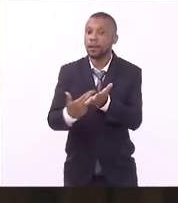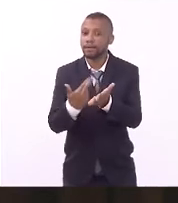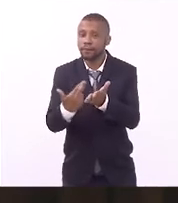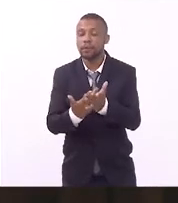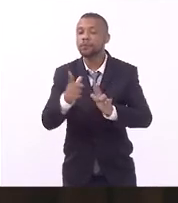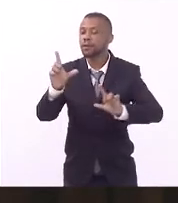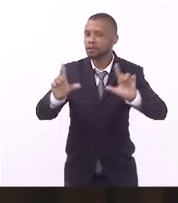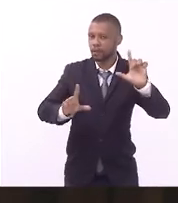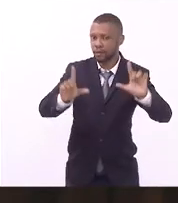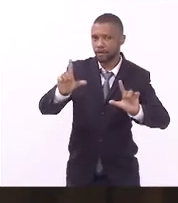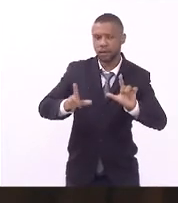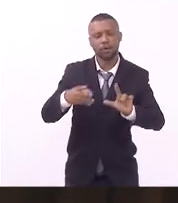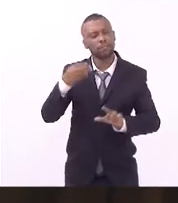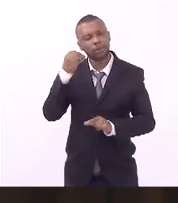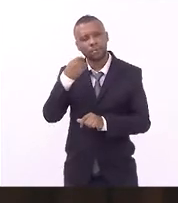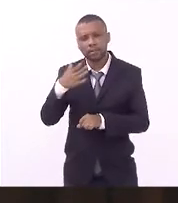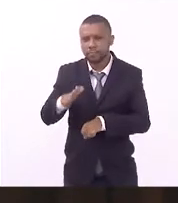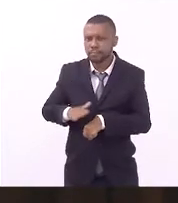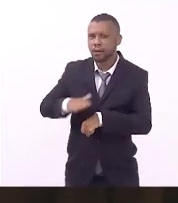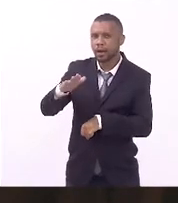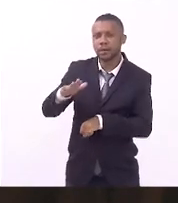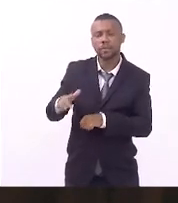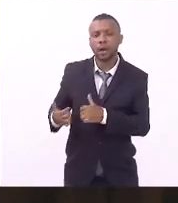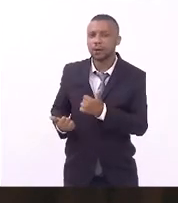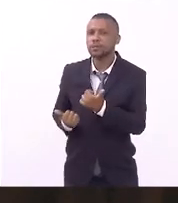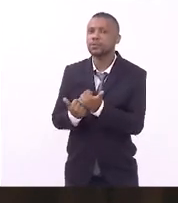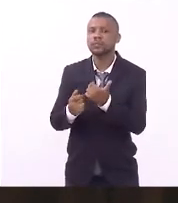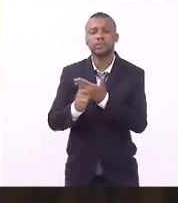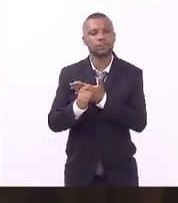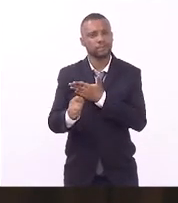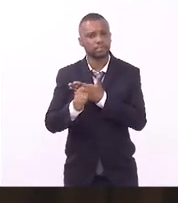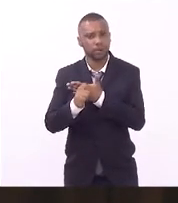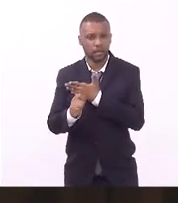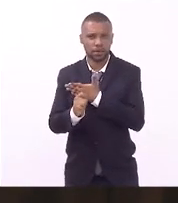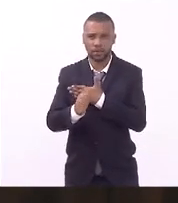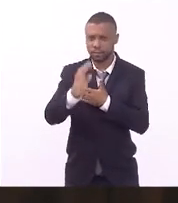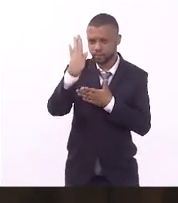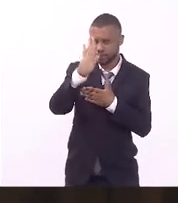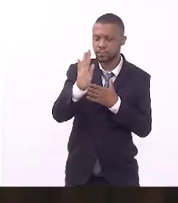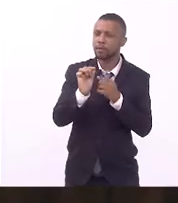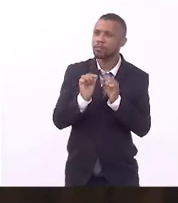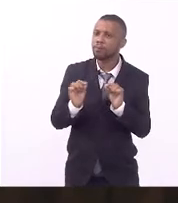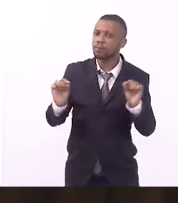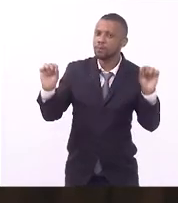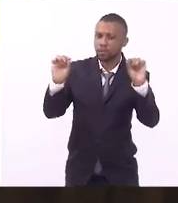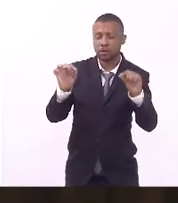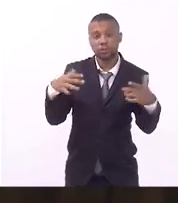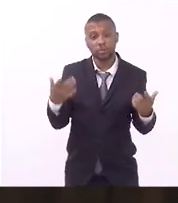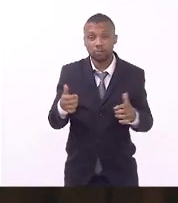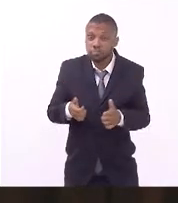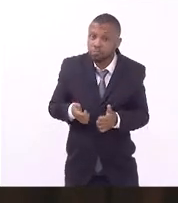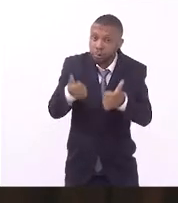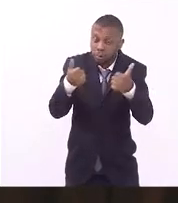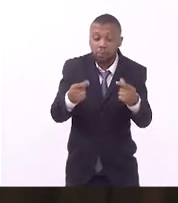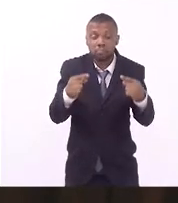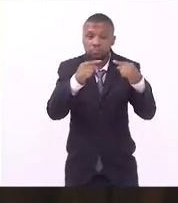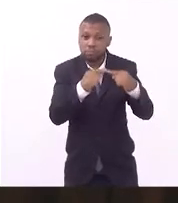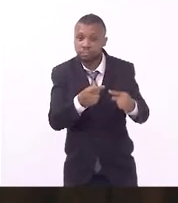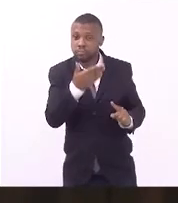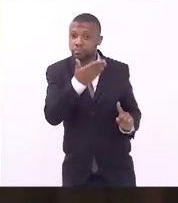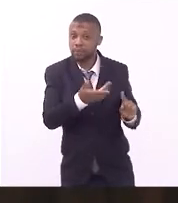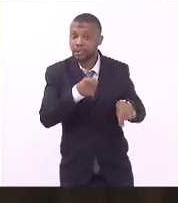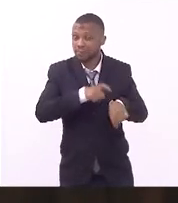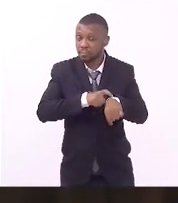também um dos mais experientes assessores de imprensa do nosso país. Nada mais justo e pertinente nesse momento sombrio, no